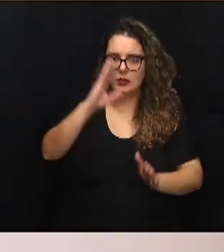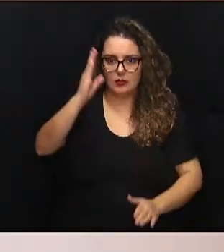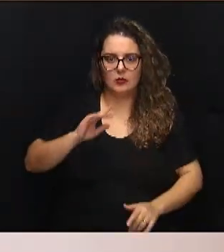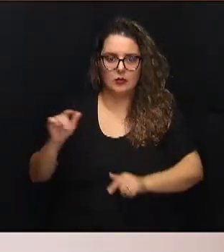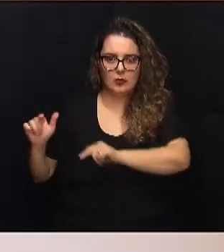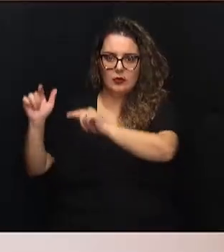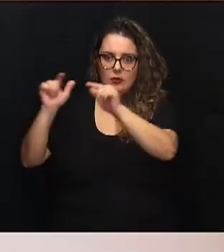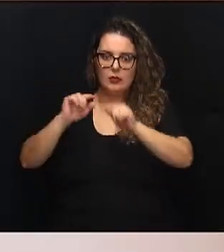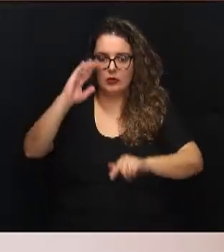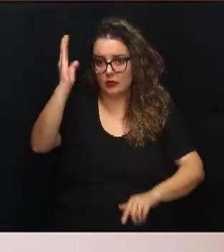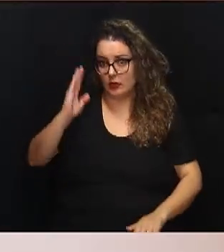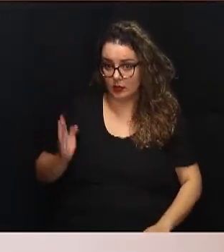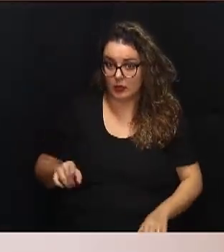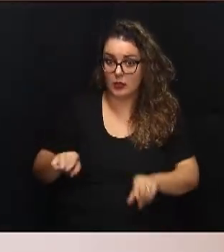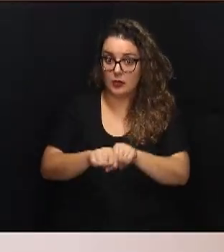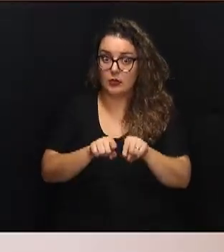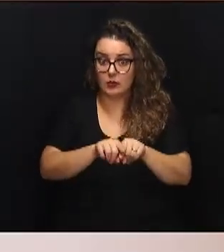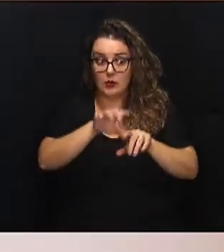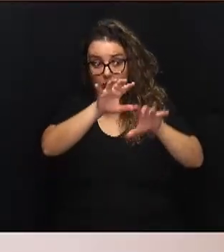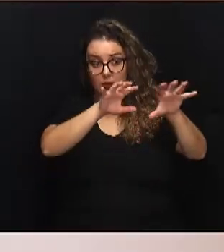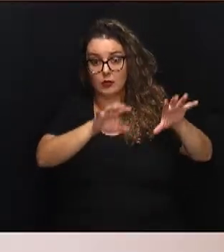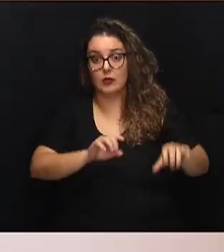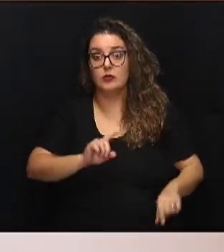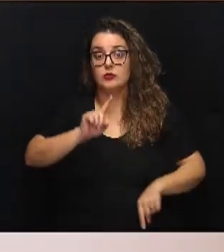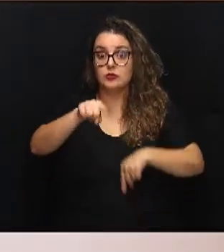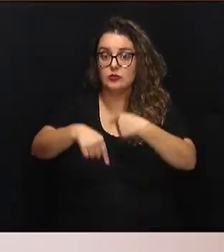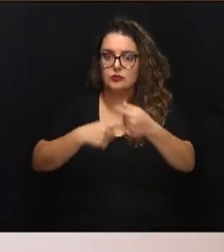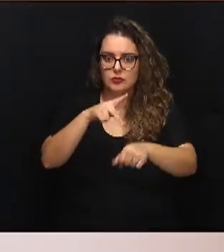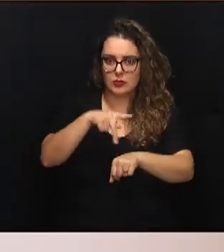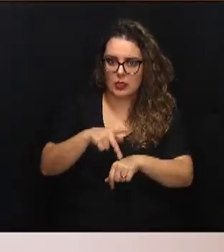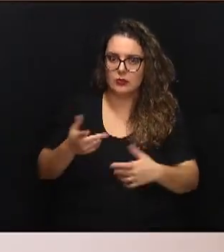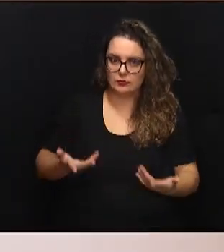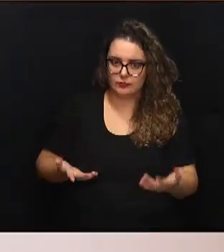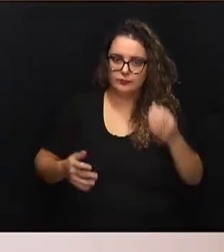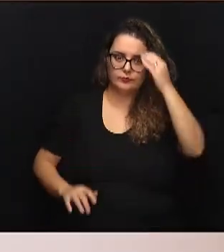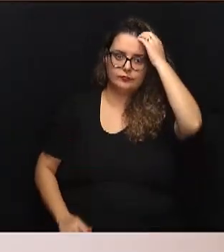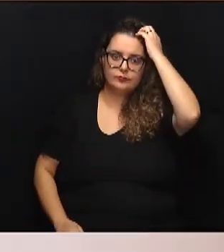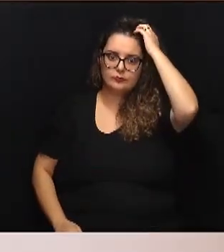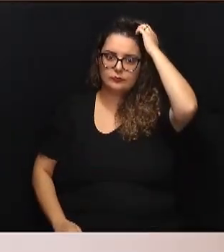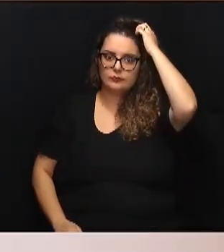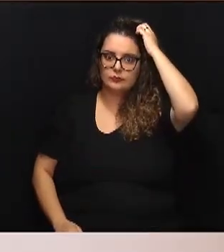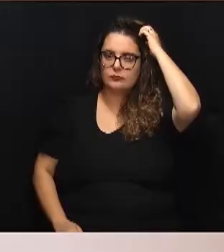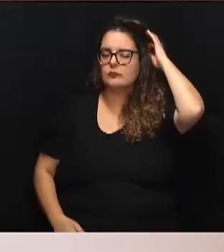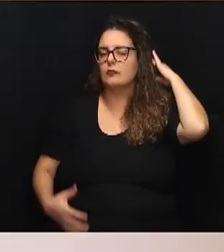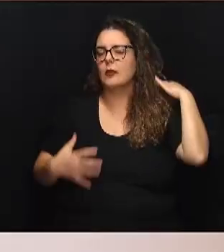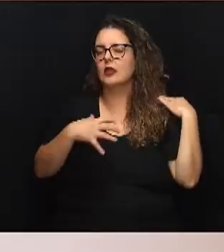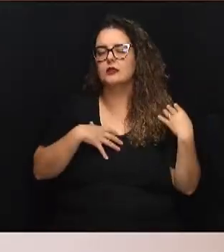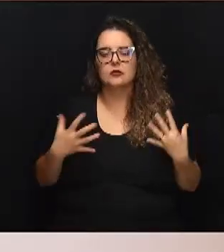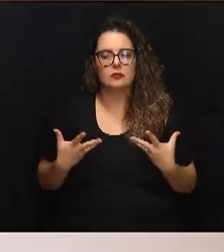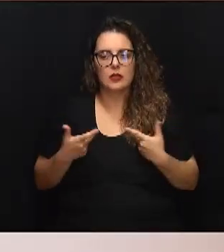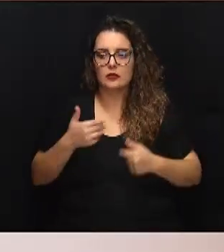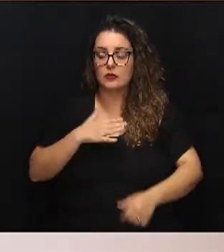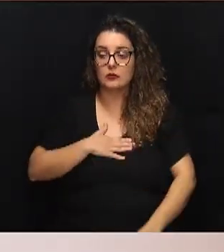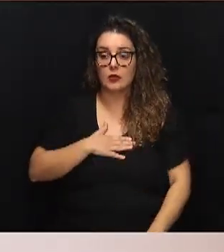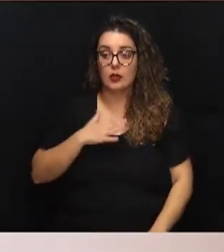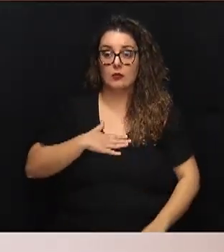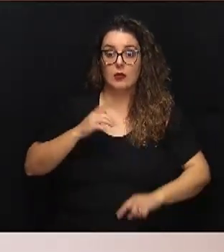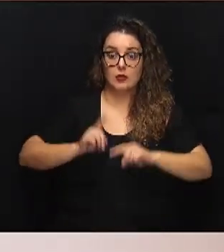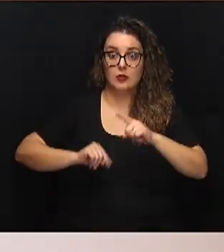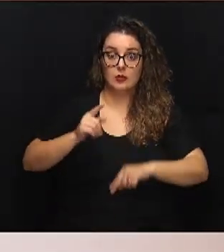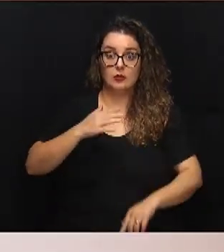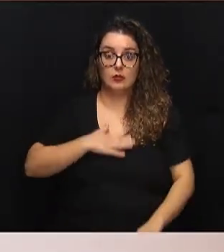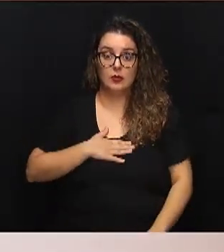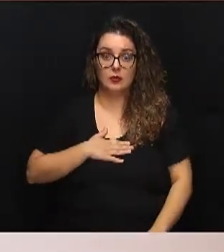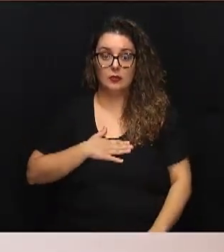do Brasil e gente que vem de fora. E isso me gusta muito. Aqui, meus produtos